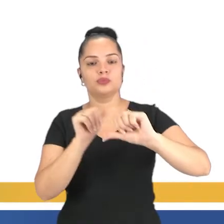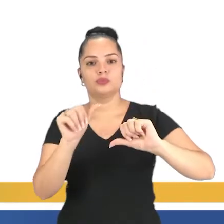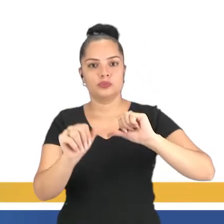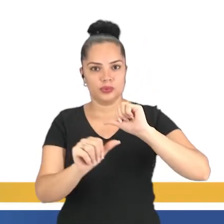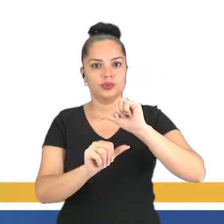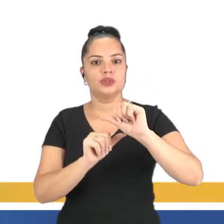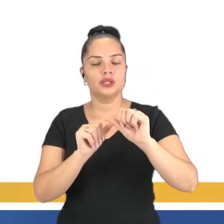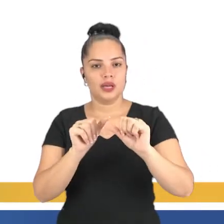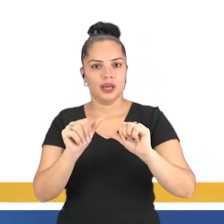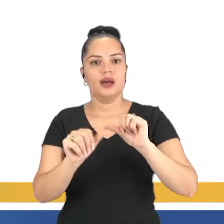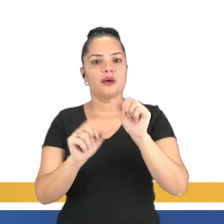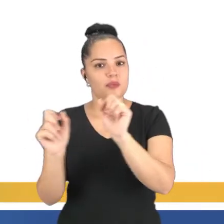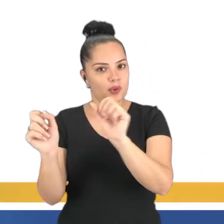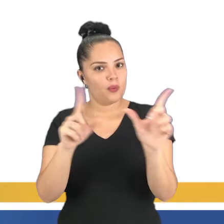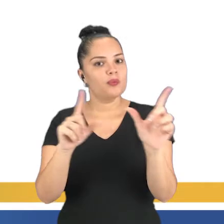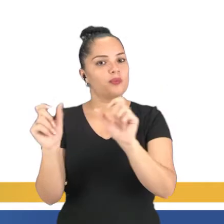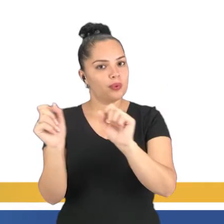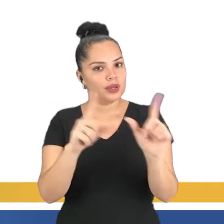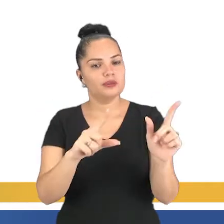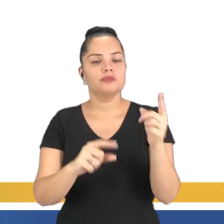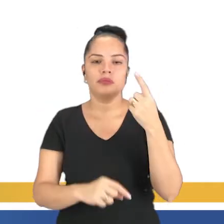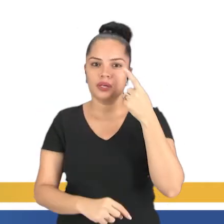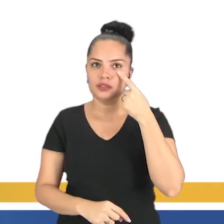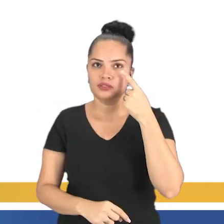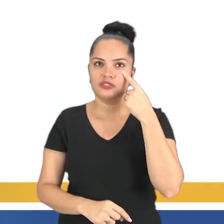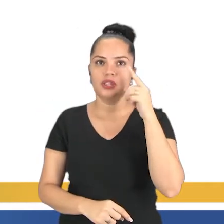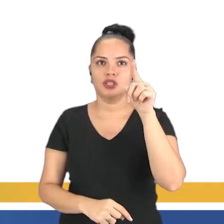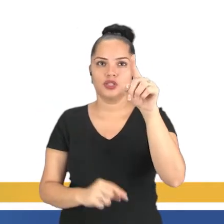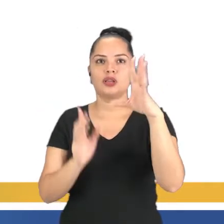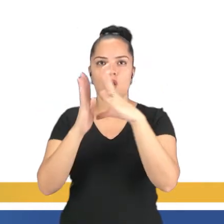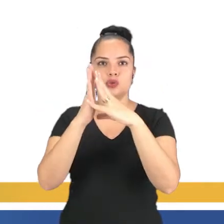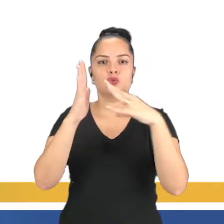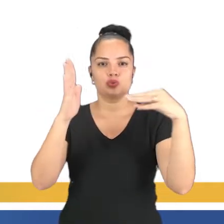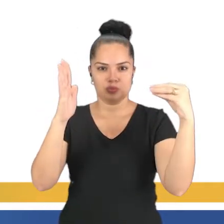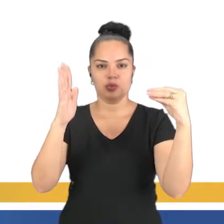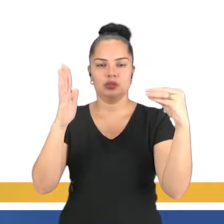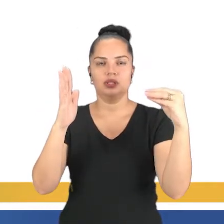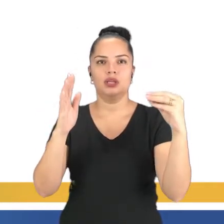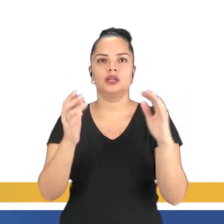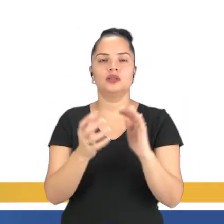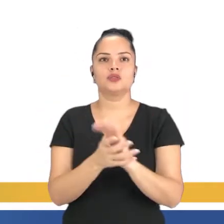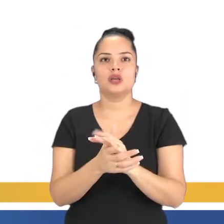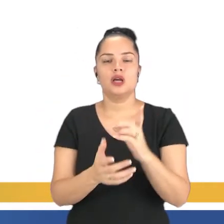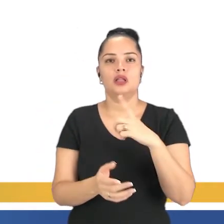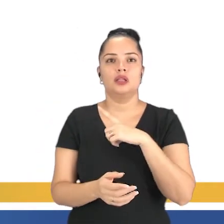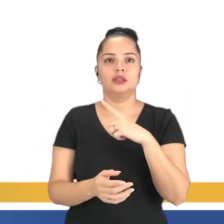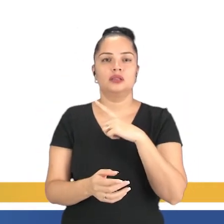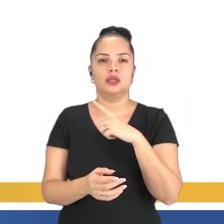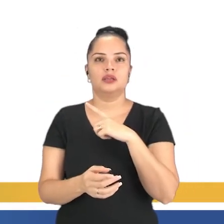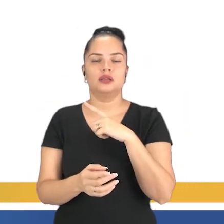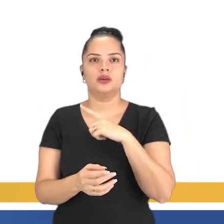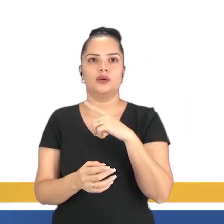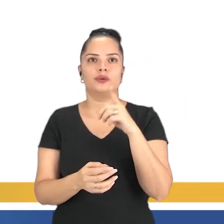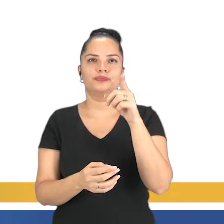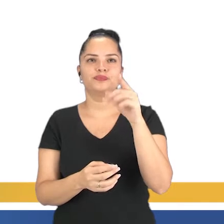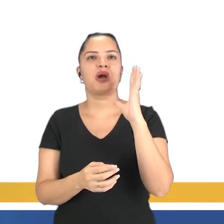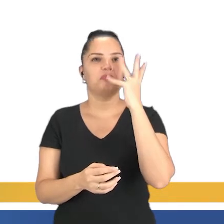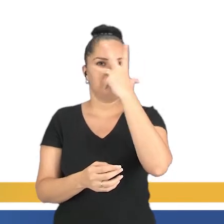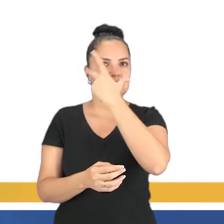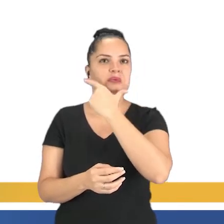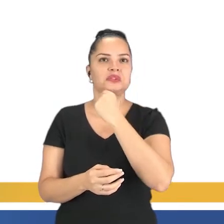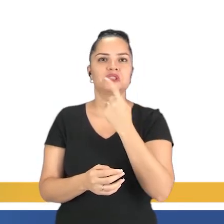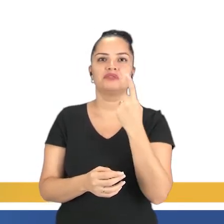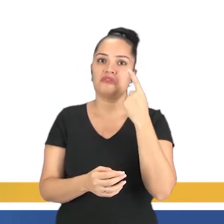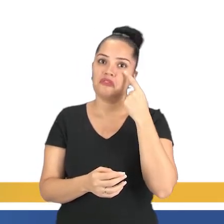infográfico animado. Correto? Vejamos, então. Modelos de infográficos. Infográficos em motion design. Olha que bonito,